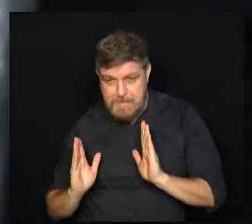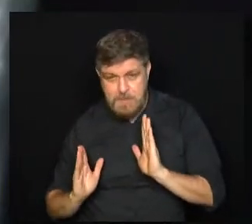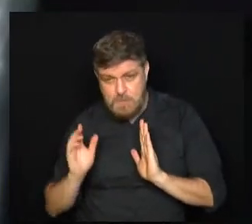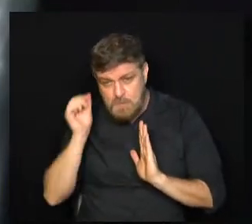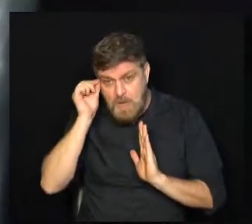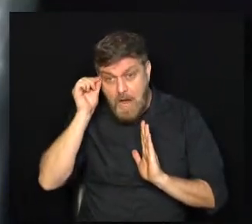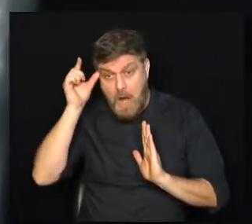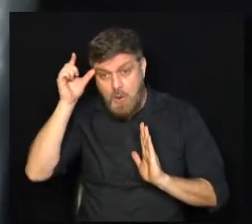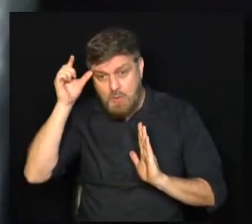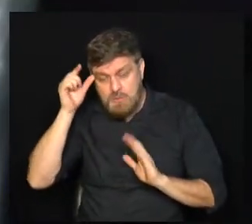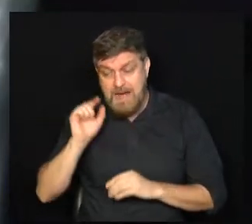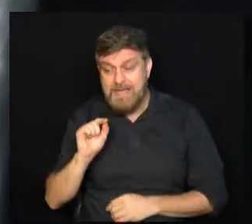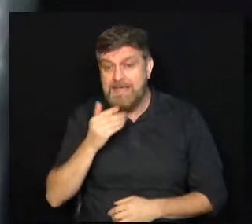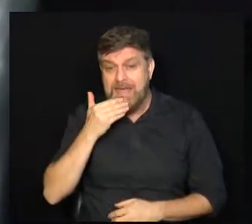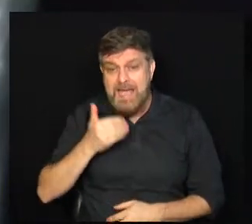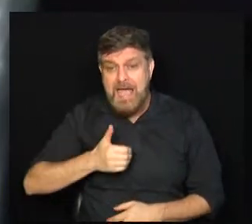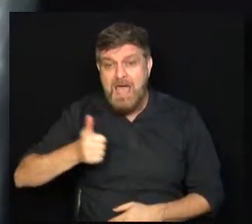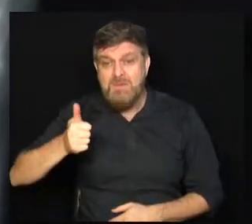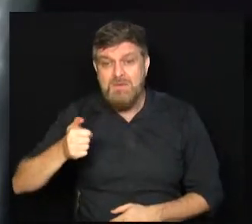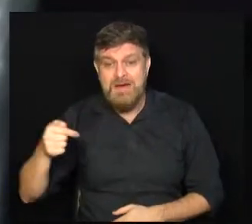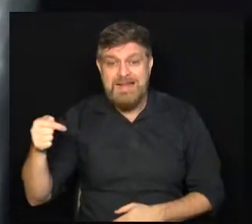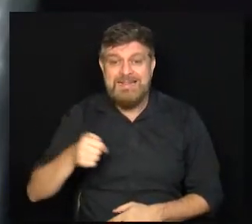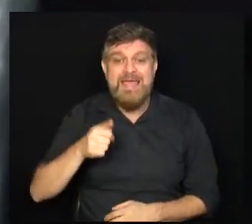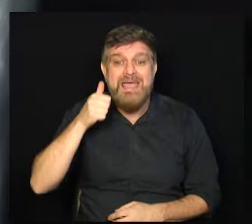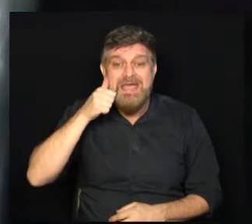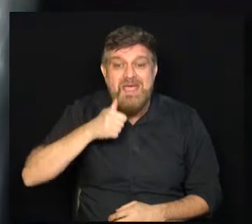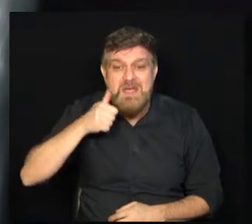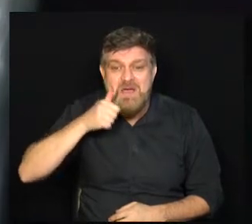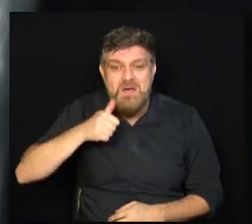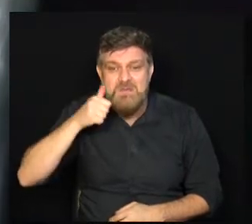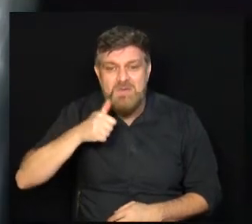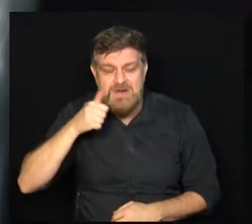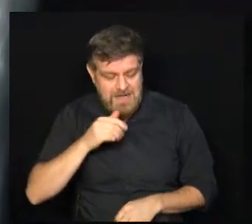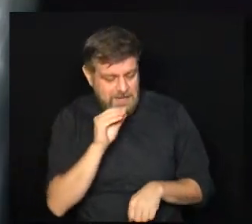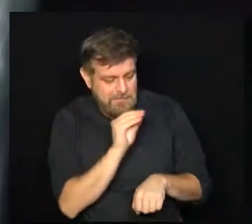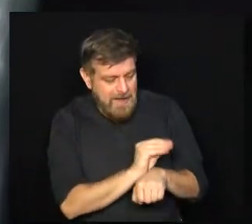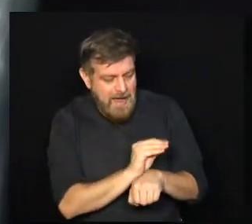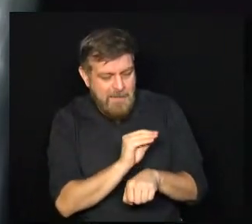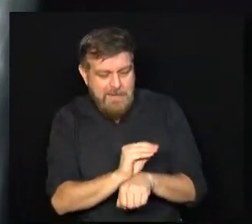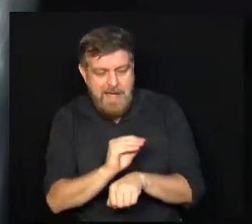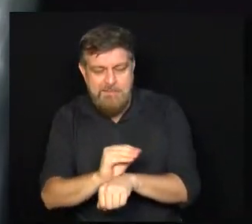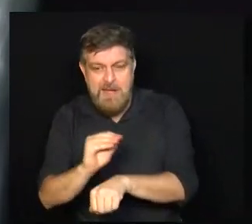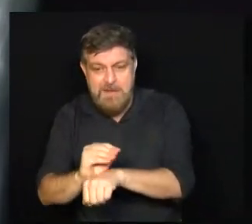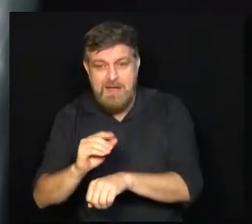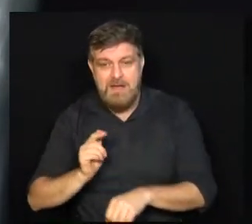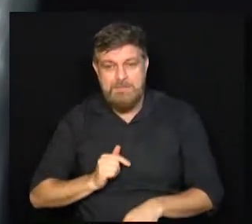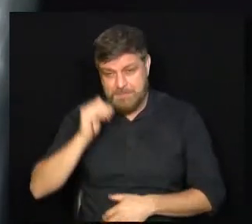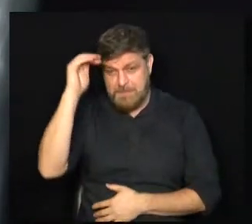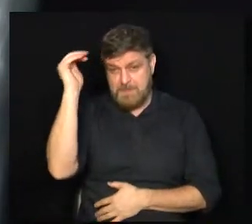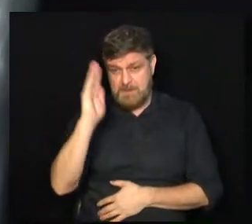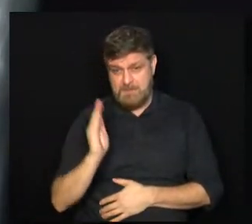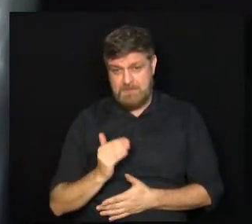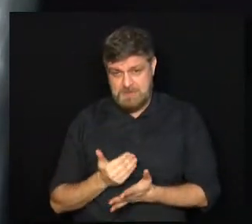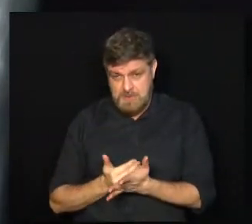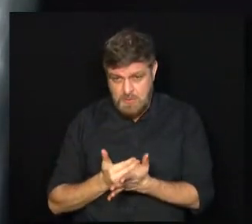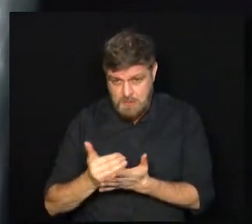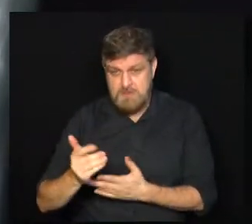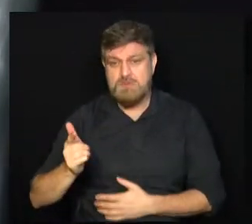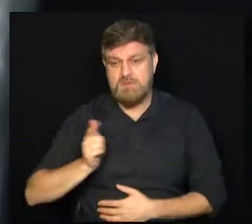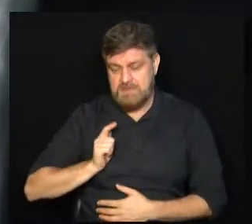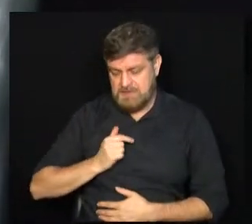o melhor profissional a bordo seriam as comissárias. E aí o Brasil iniciou enormemente a utilização,